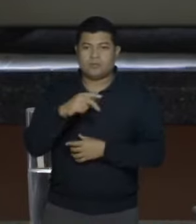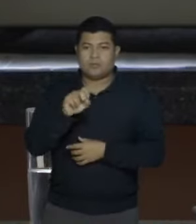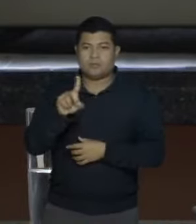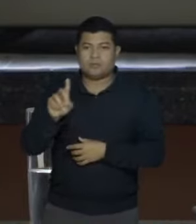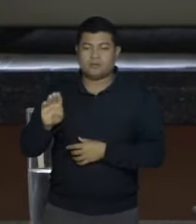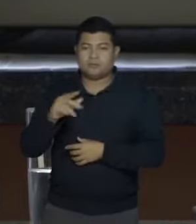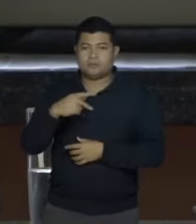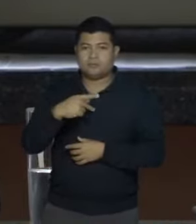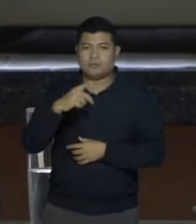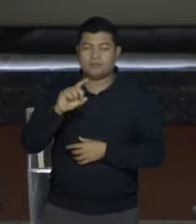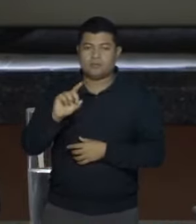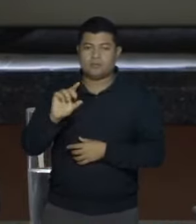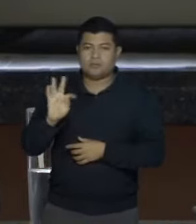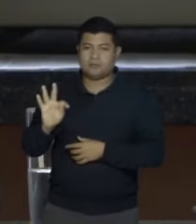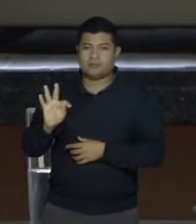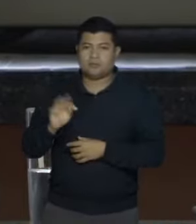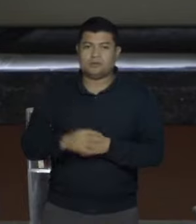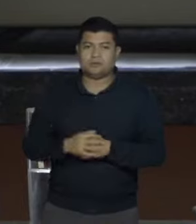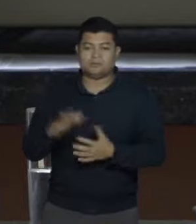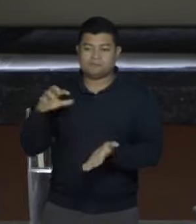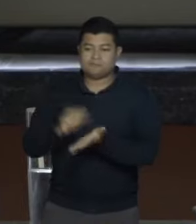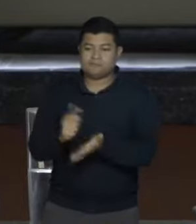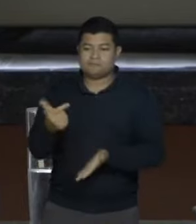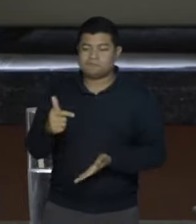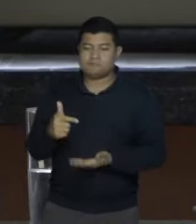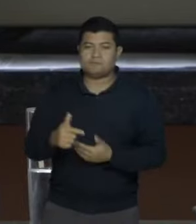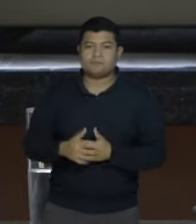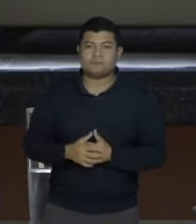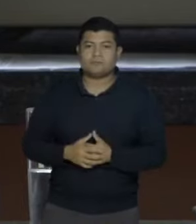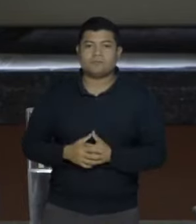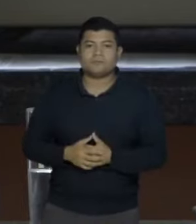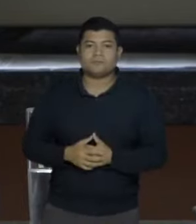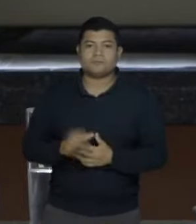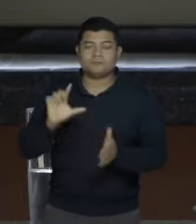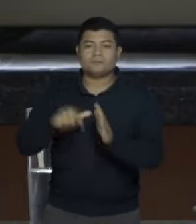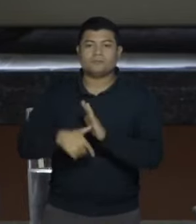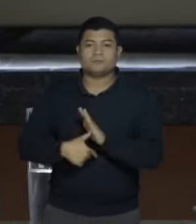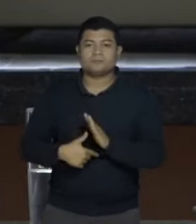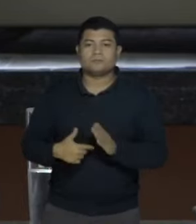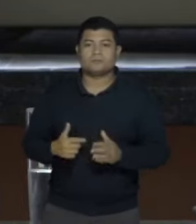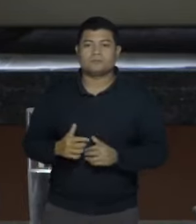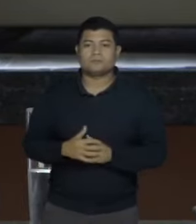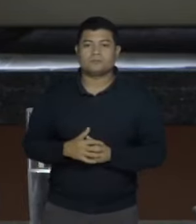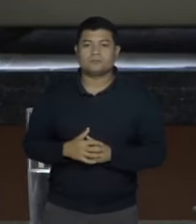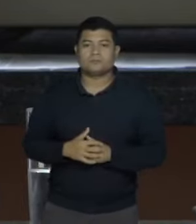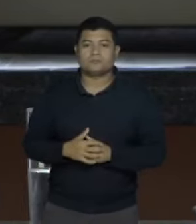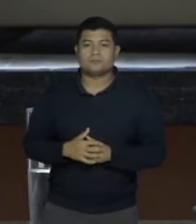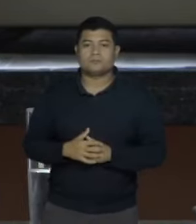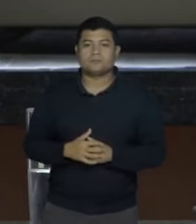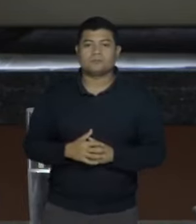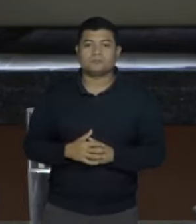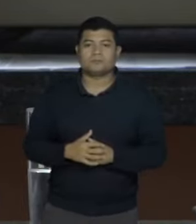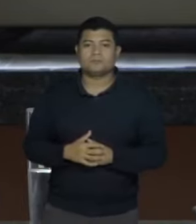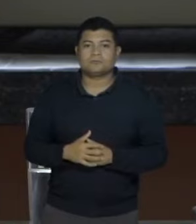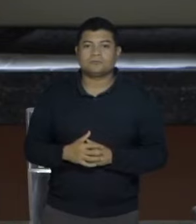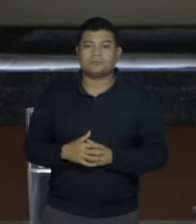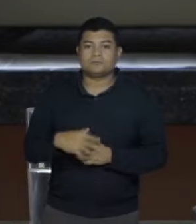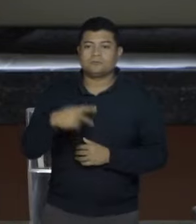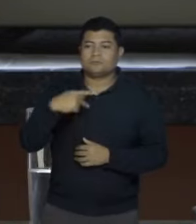forma não temos oradores escritos na sequência bloco podemos